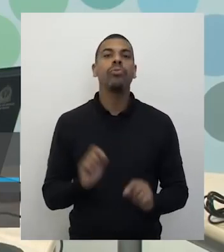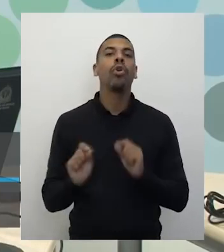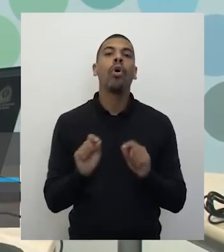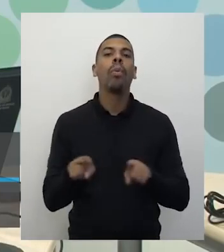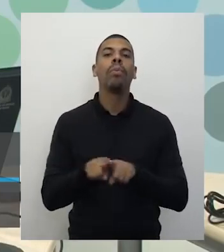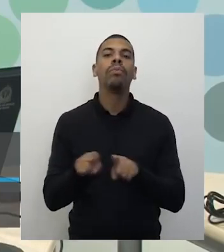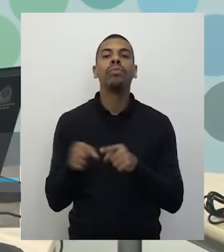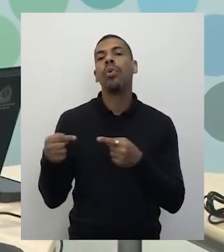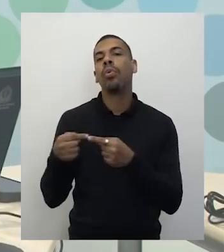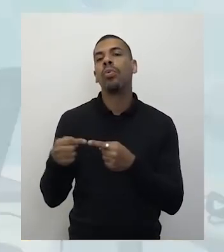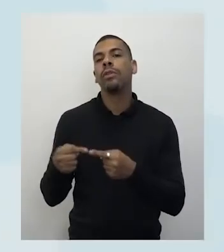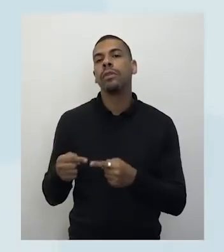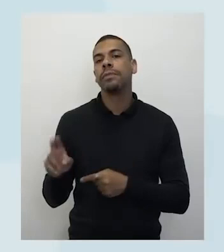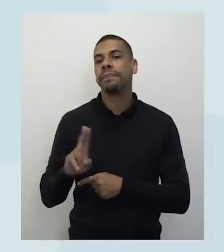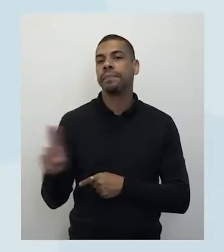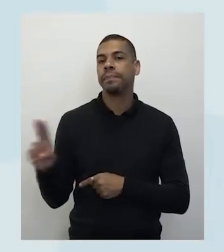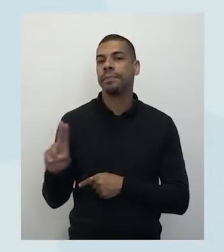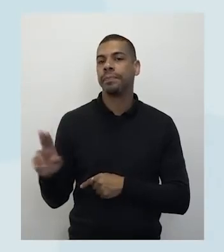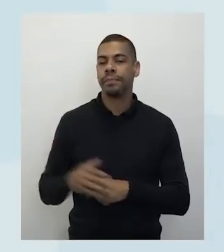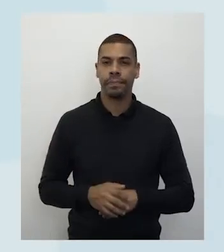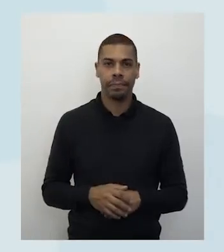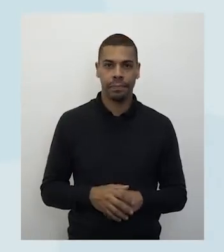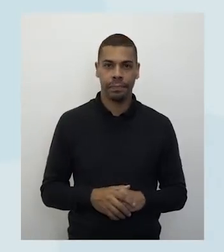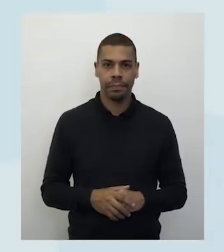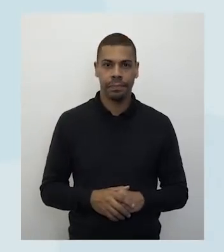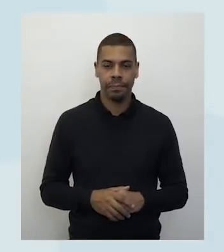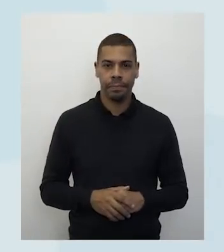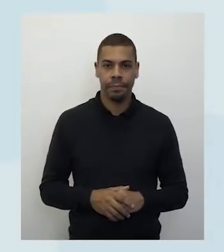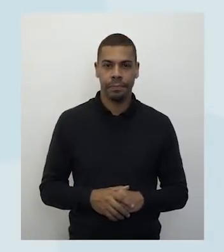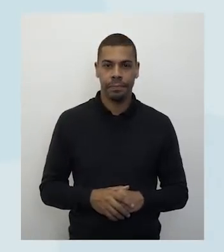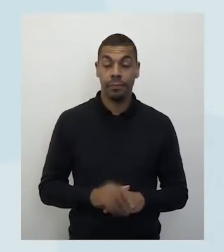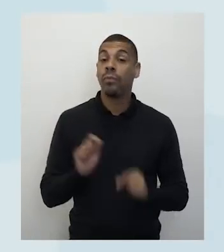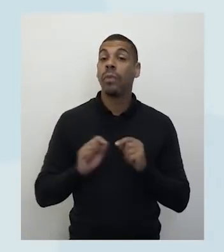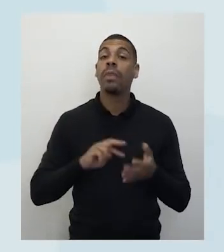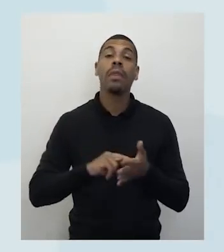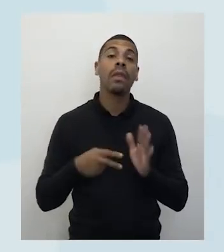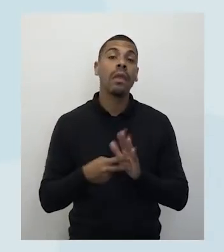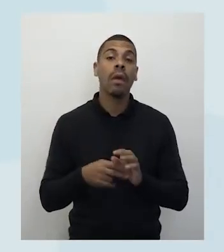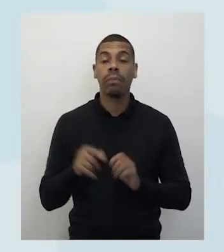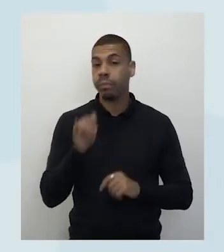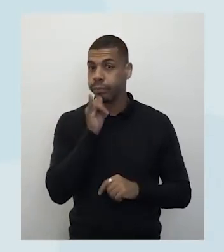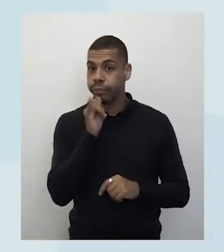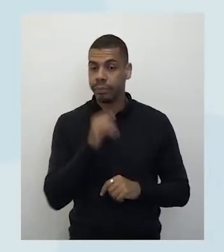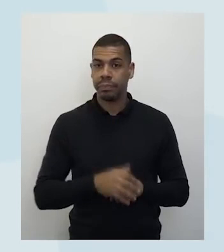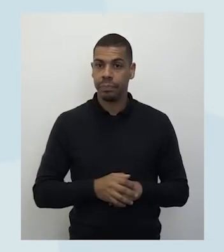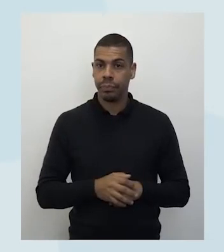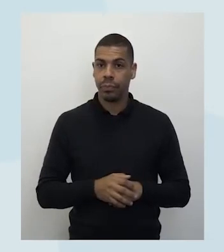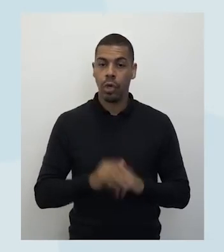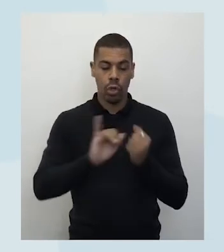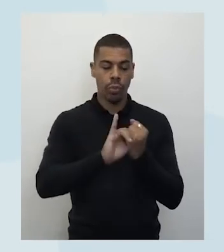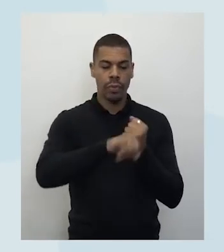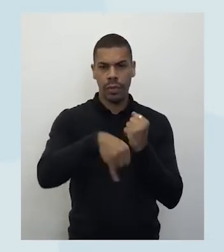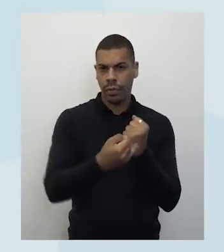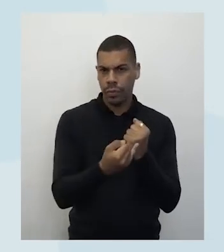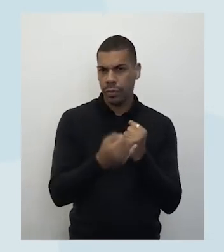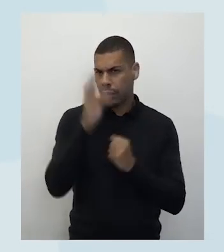concordância nominal é a relação, pode fechar, o chat já está fechado, é a relação que se estabelece entre o substantivo, lembra,